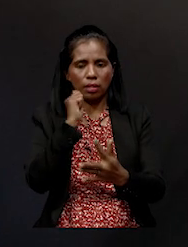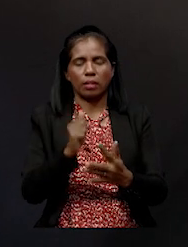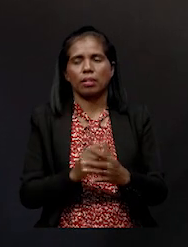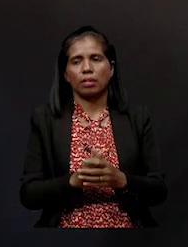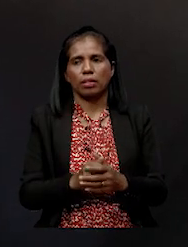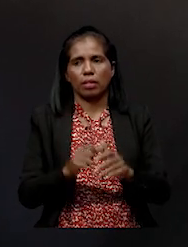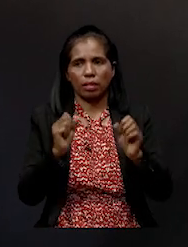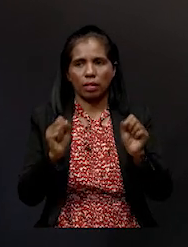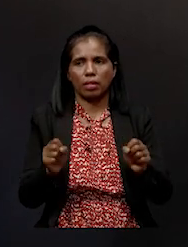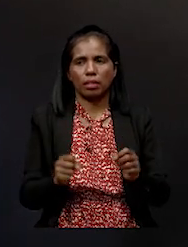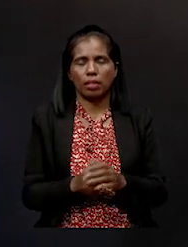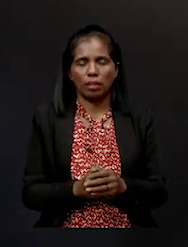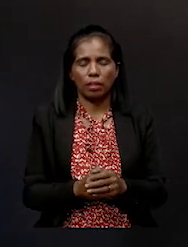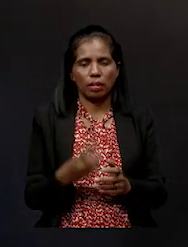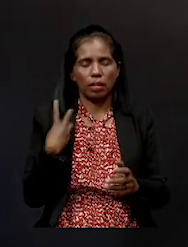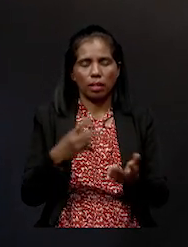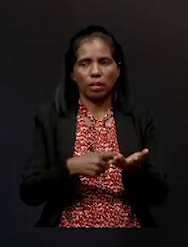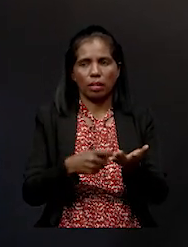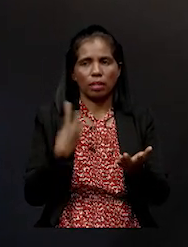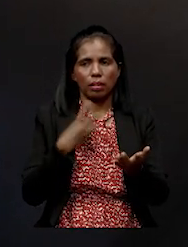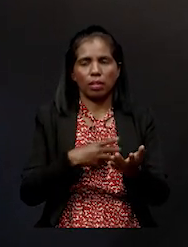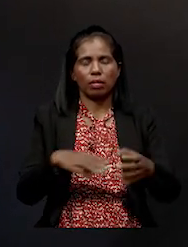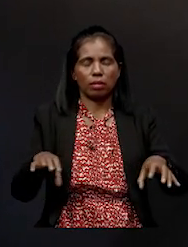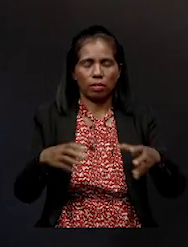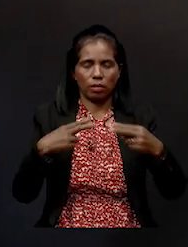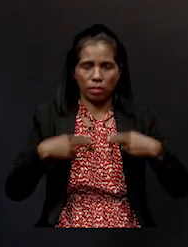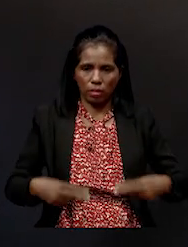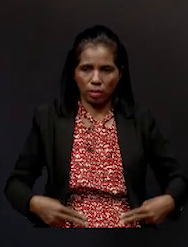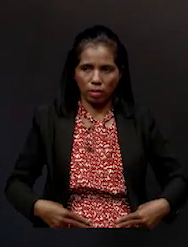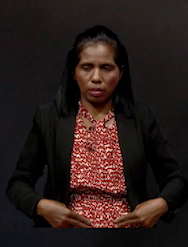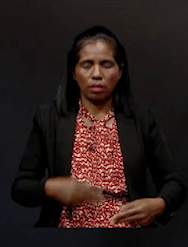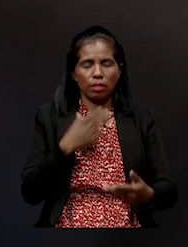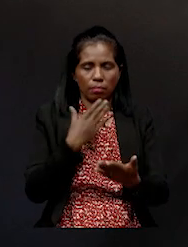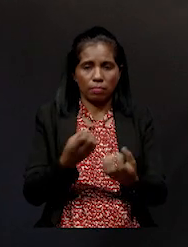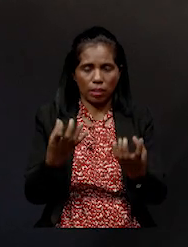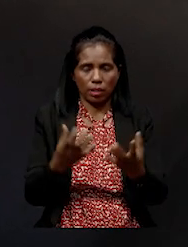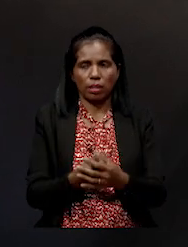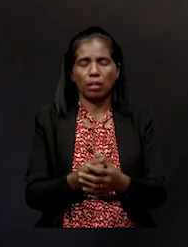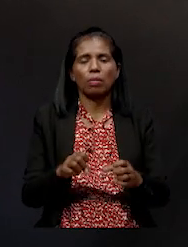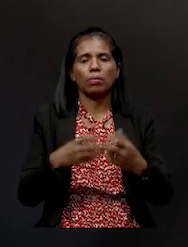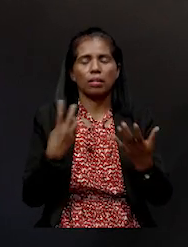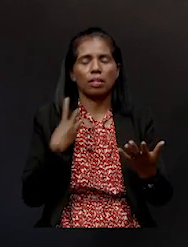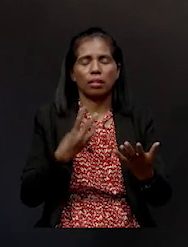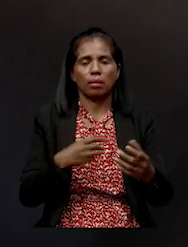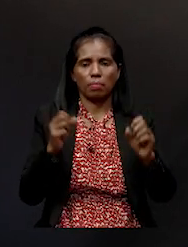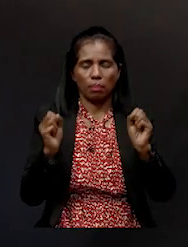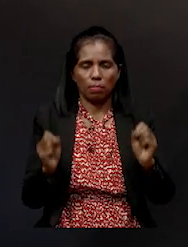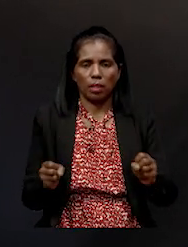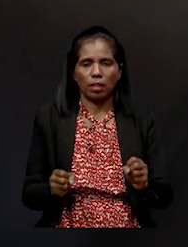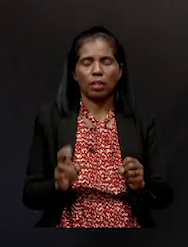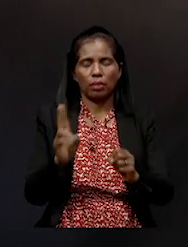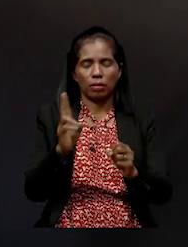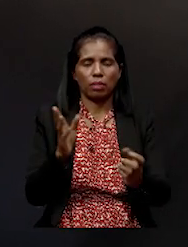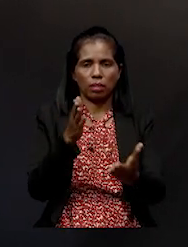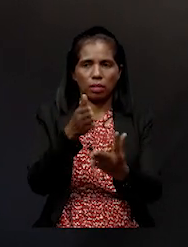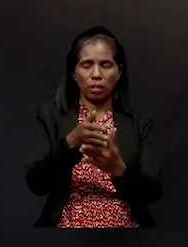do ponto de vista técnico e tem recursos humanos suficiente ela agora o insight maneja para correr tal